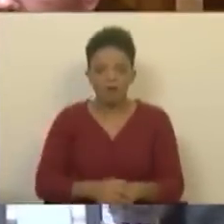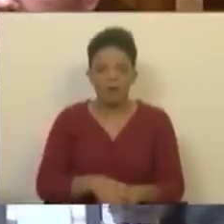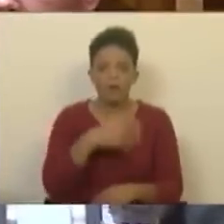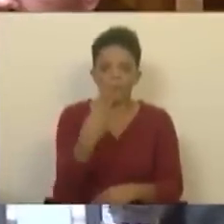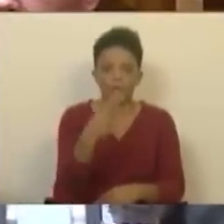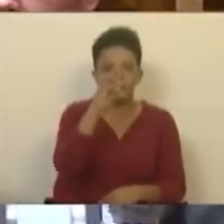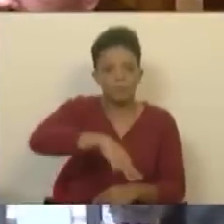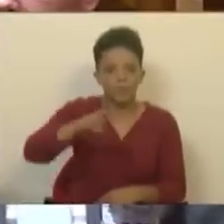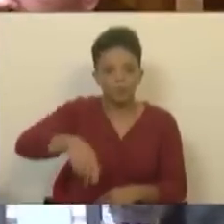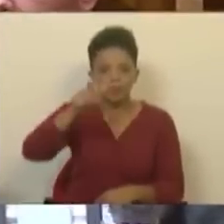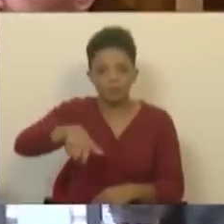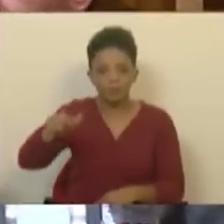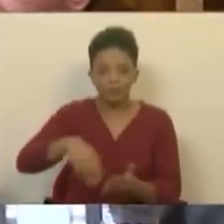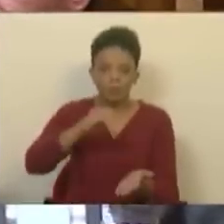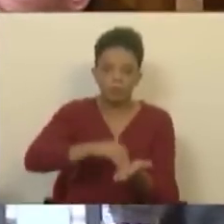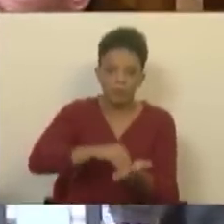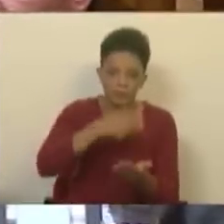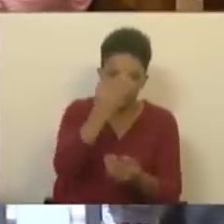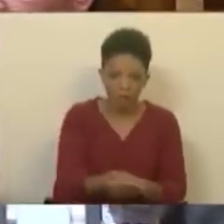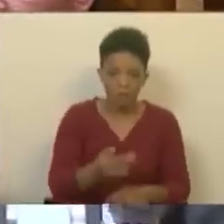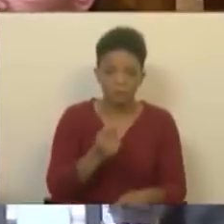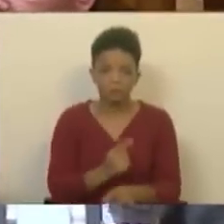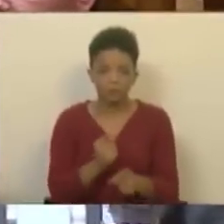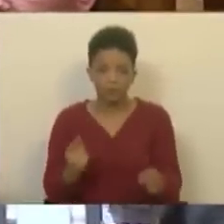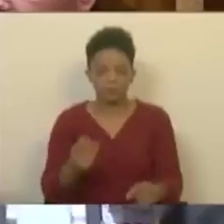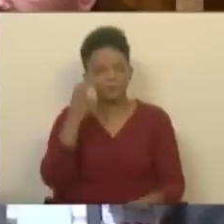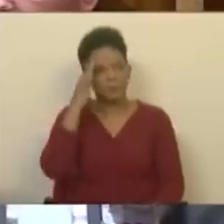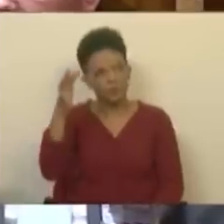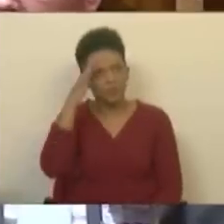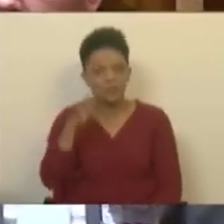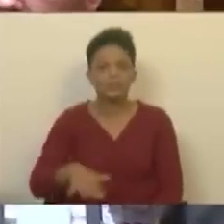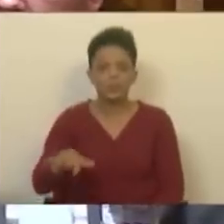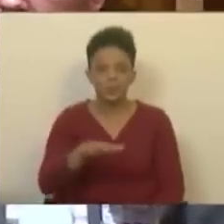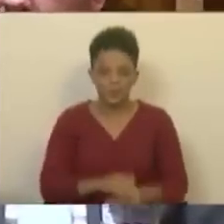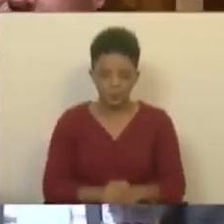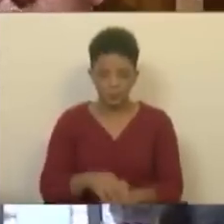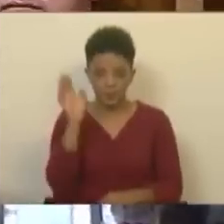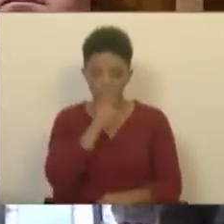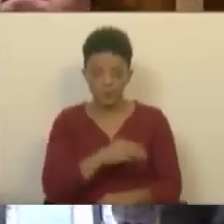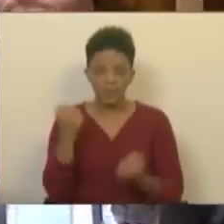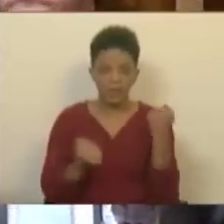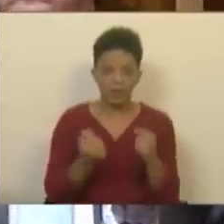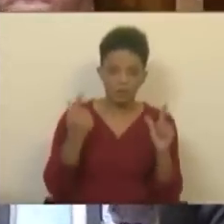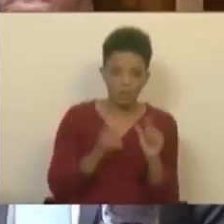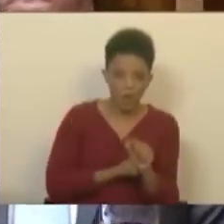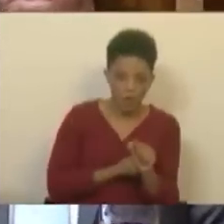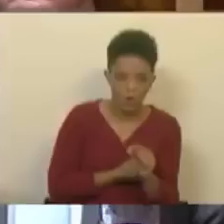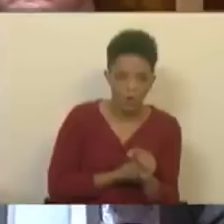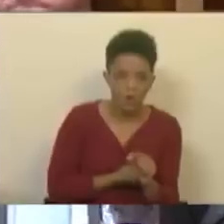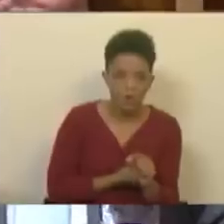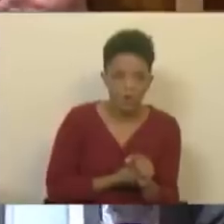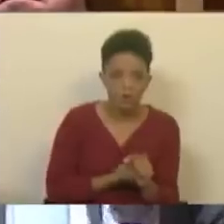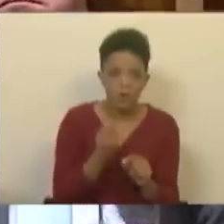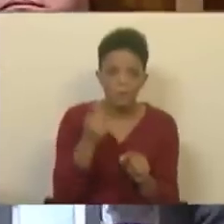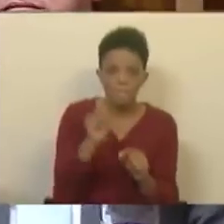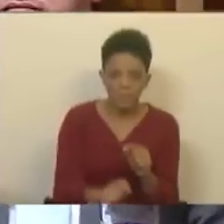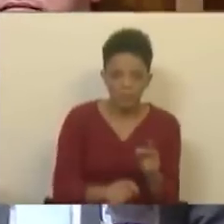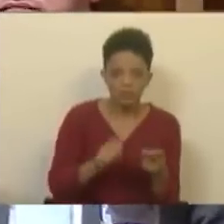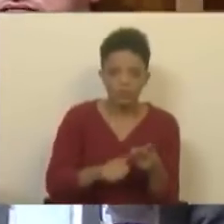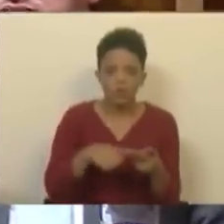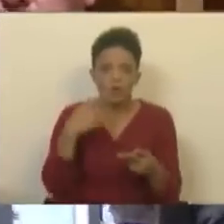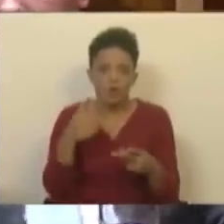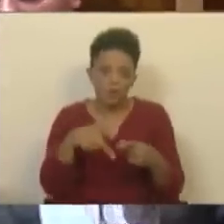milhões de portugueses no limiada de cobrança porque imagina a situação arranjar um carro eh durante um mês um